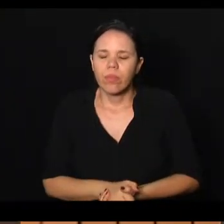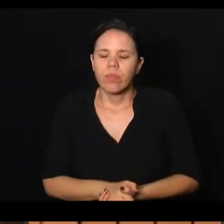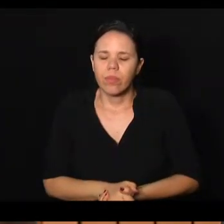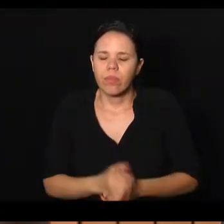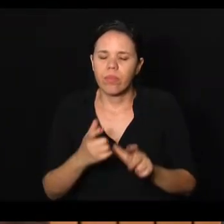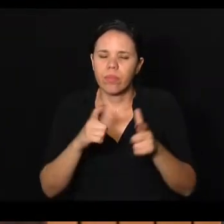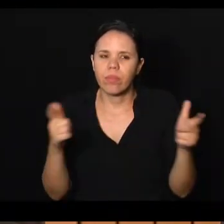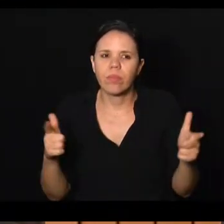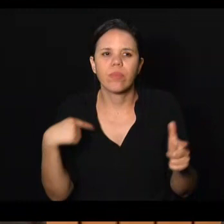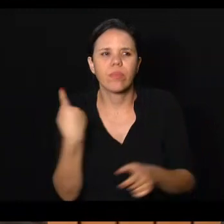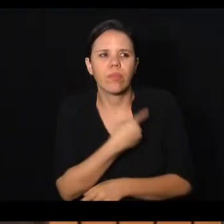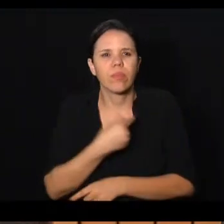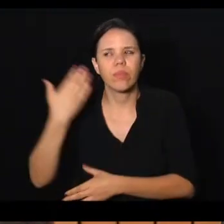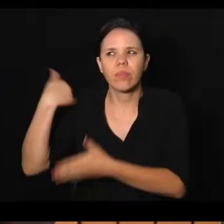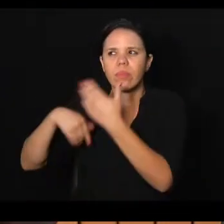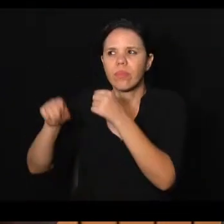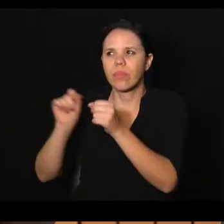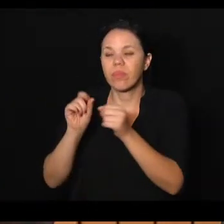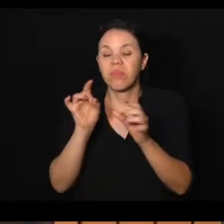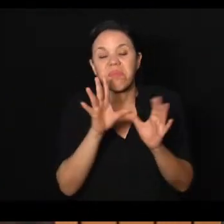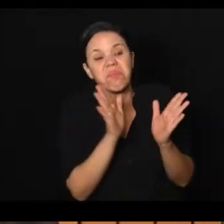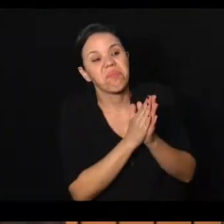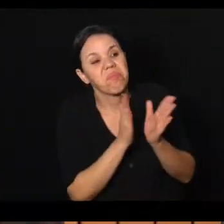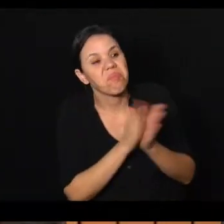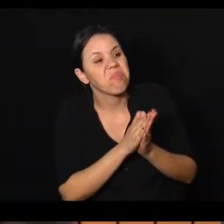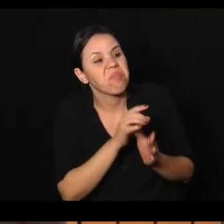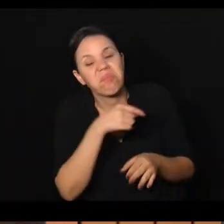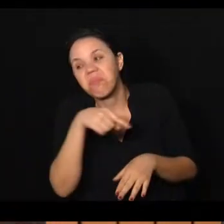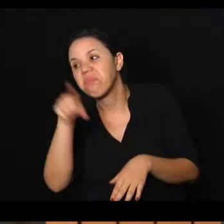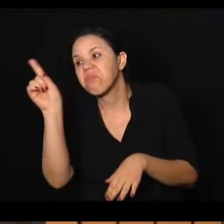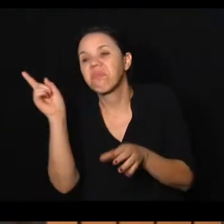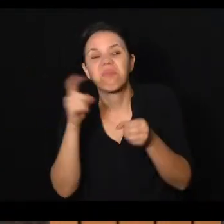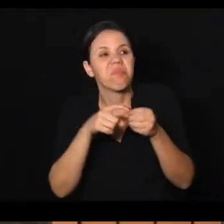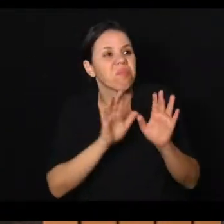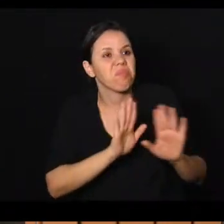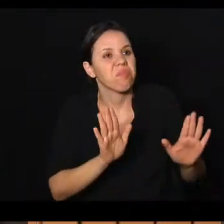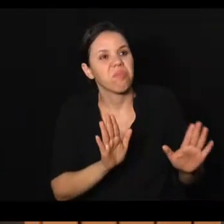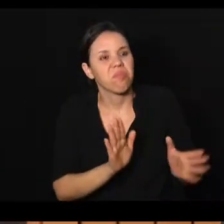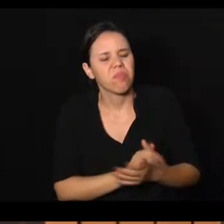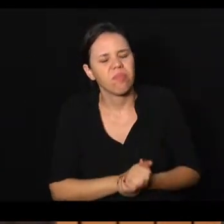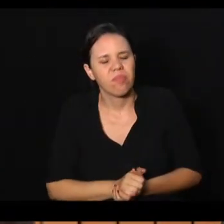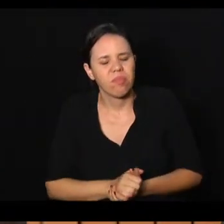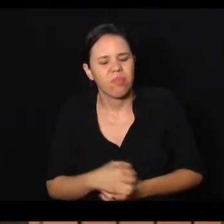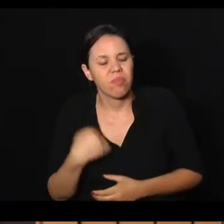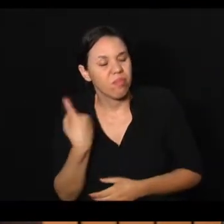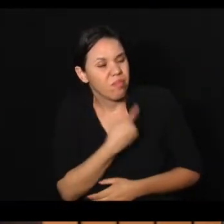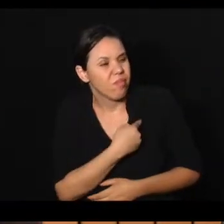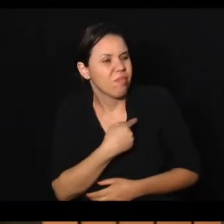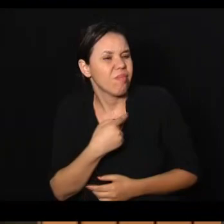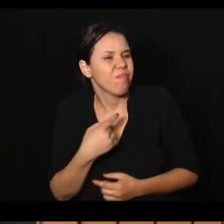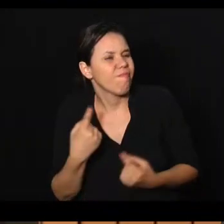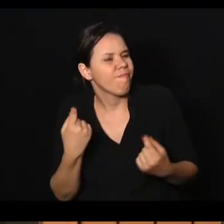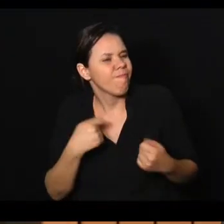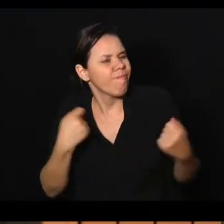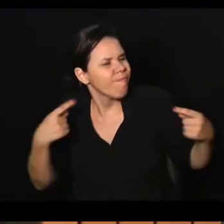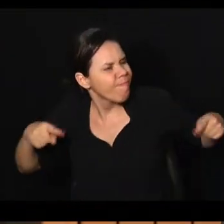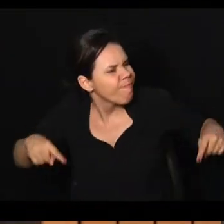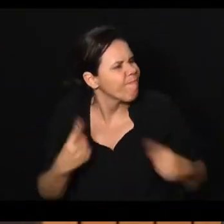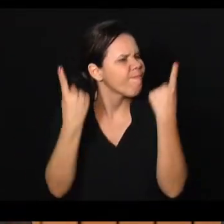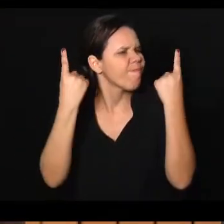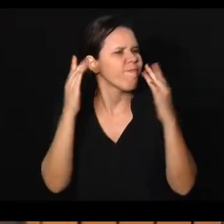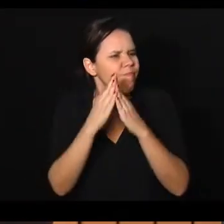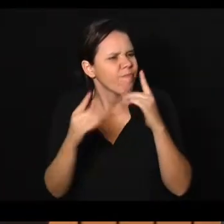que a gente fazia era orar e mandá-la de volta. Nós estamos desafiando a igreja